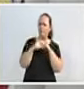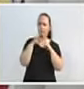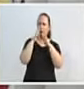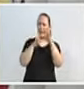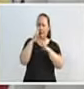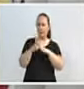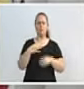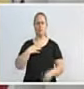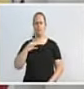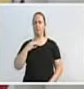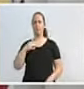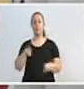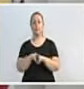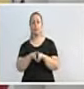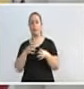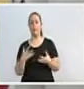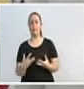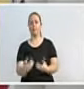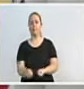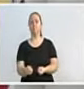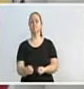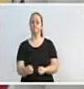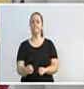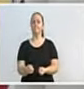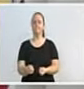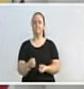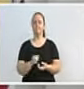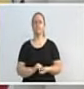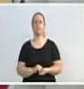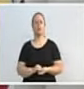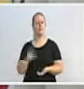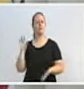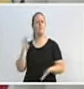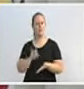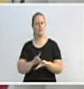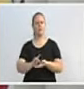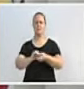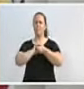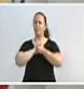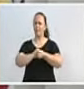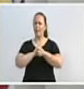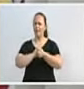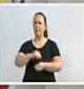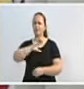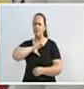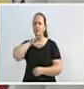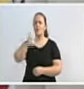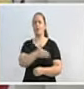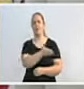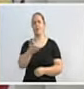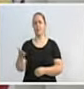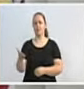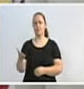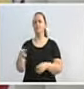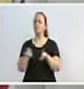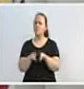assim como também o deputado Jean Kuma. Então, assim, primeiro quero parabenizá-lo todos pela coragem. Né, e segundo,